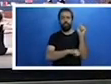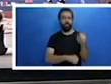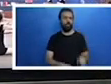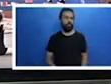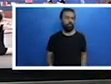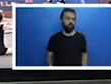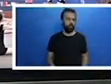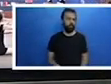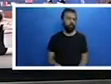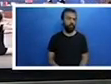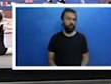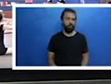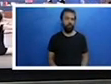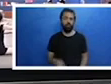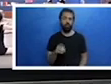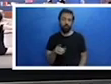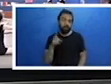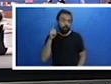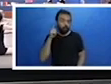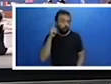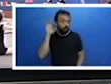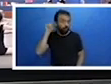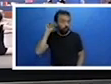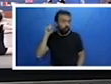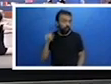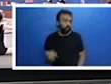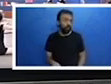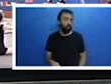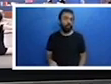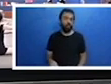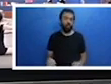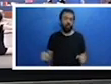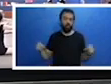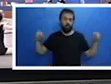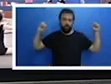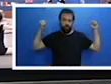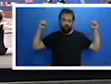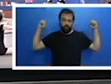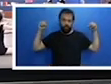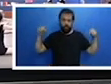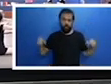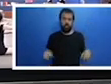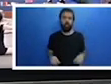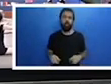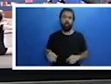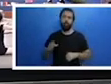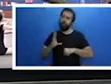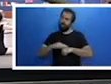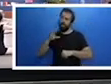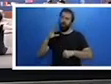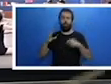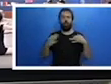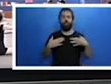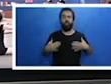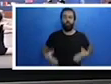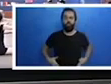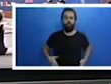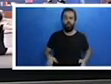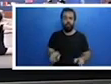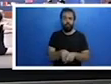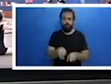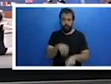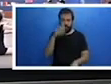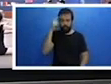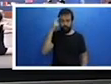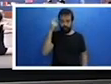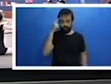que o exercício físico ou a atividade física faz bem tanto para o nosso corpo como para a nossa mente? A ginástica também faz